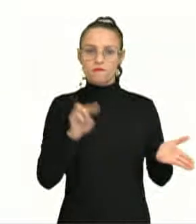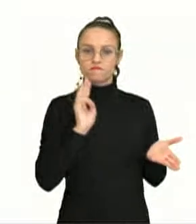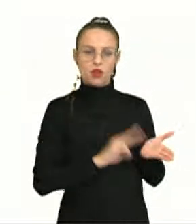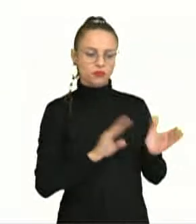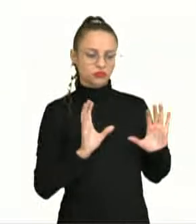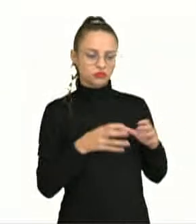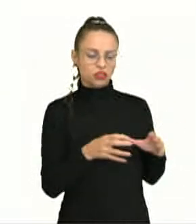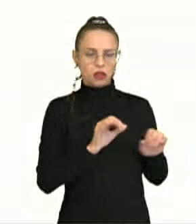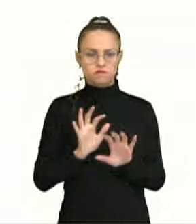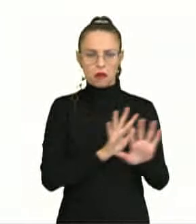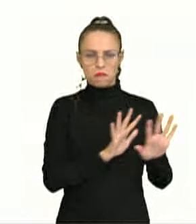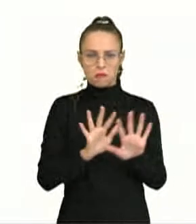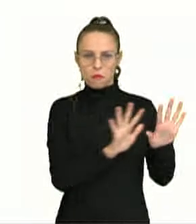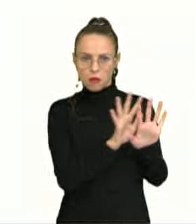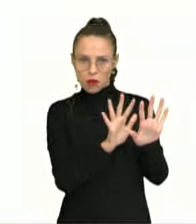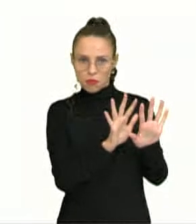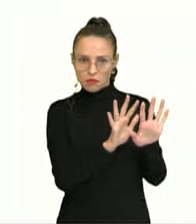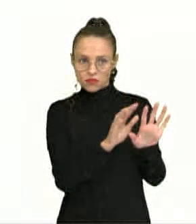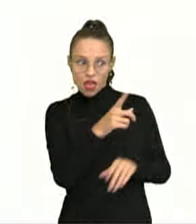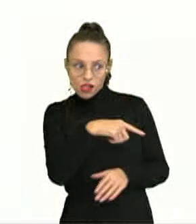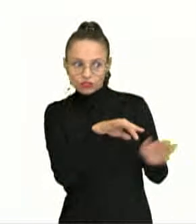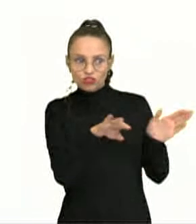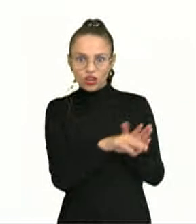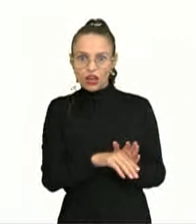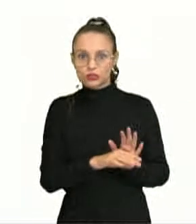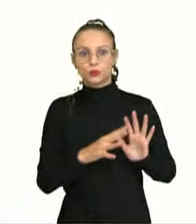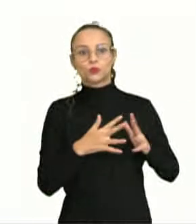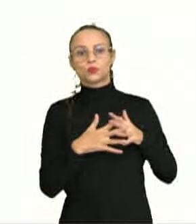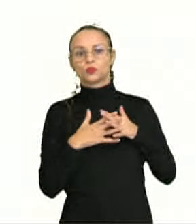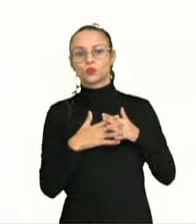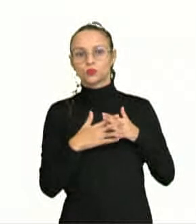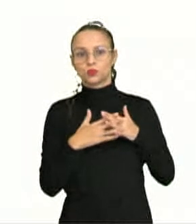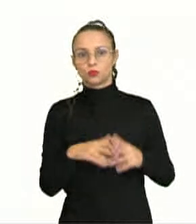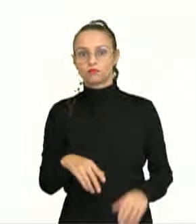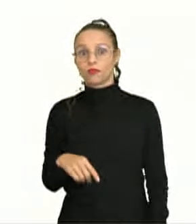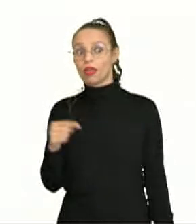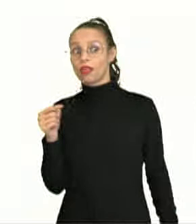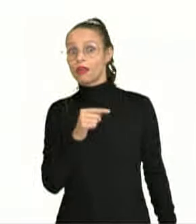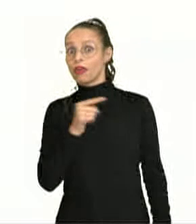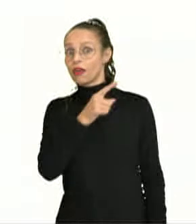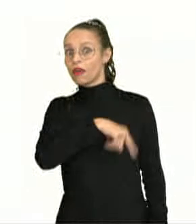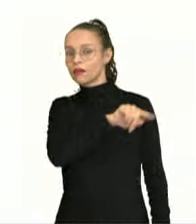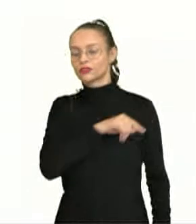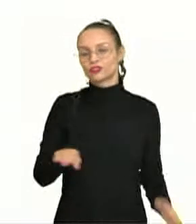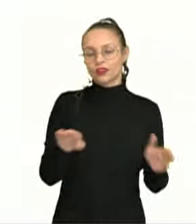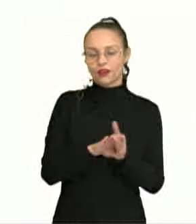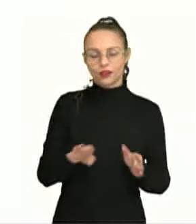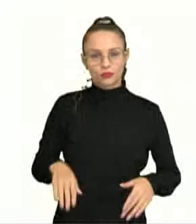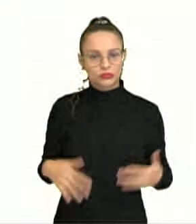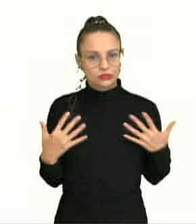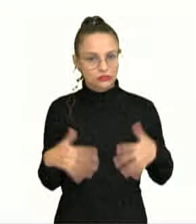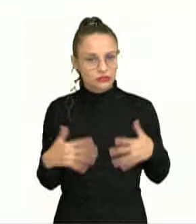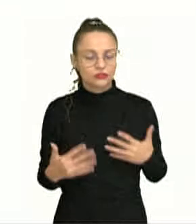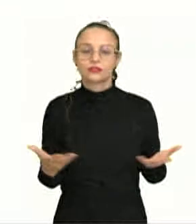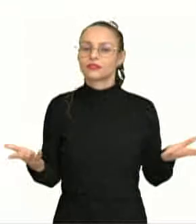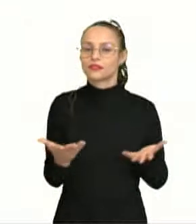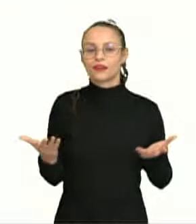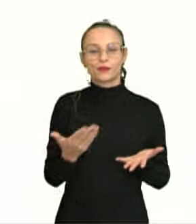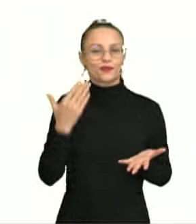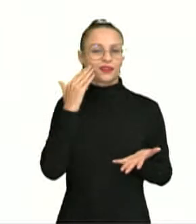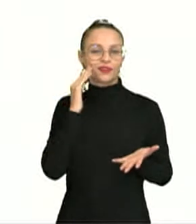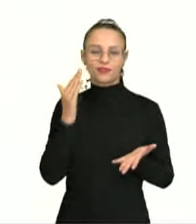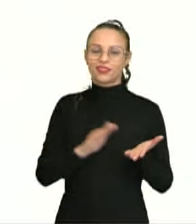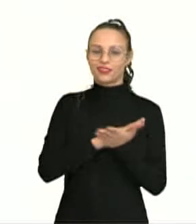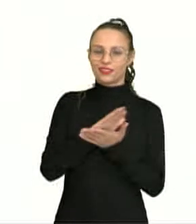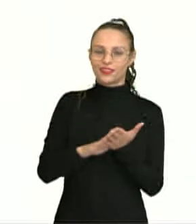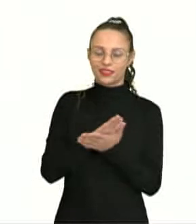herméticos. Onde eles chegassem, tudo se complicaria. Os hermeneutas estão chegando. E agora é que ninguém vai entender